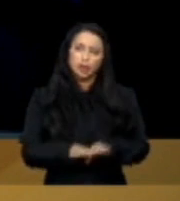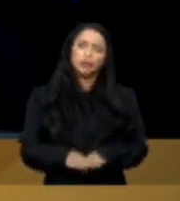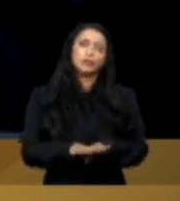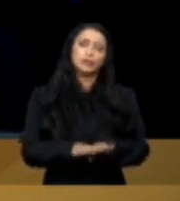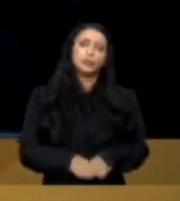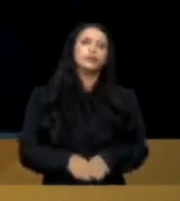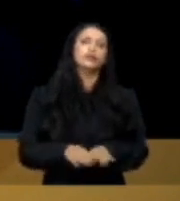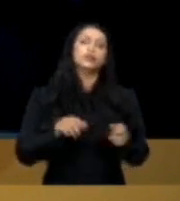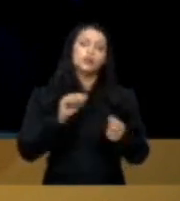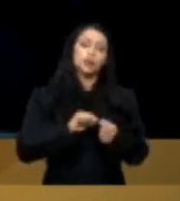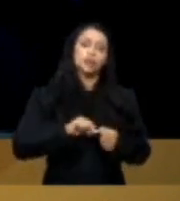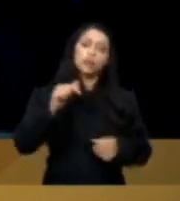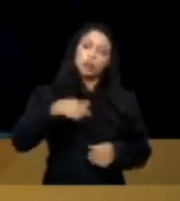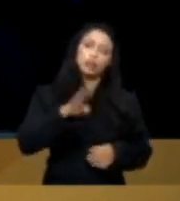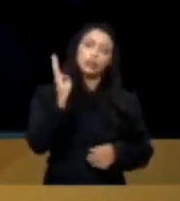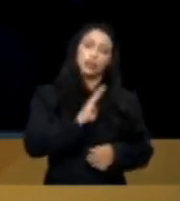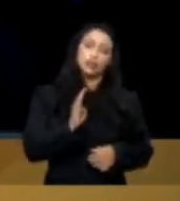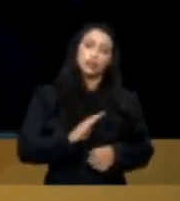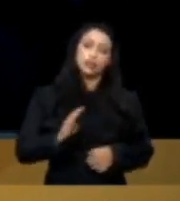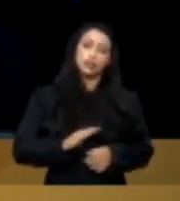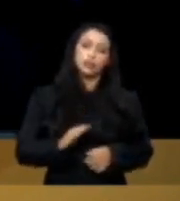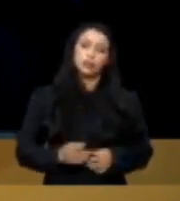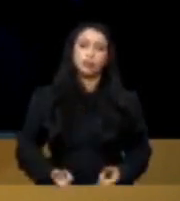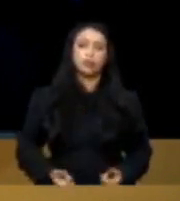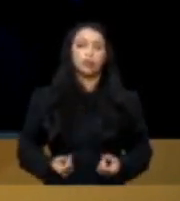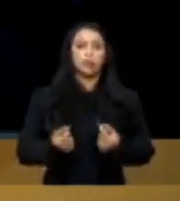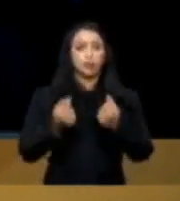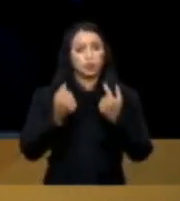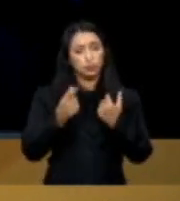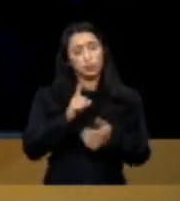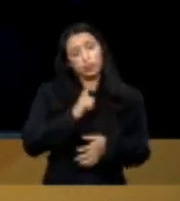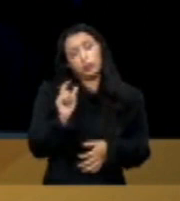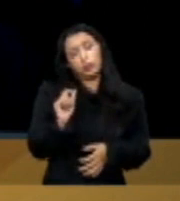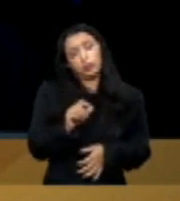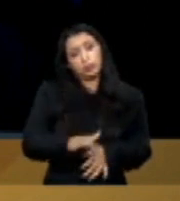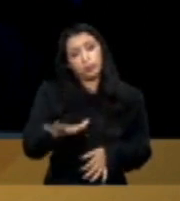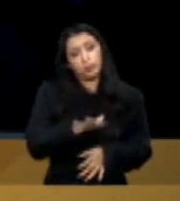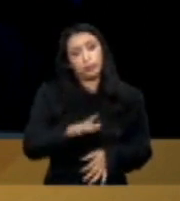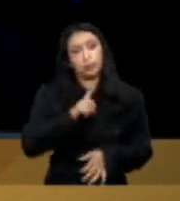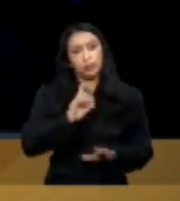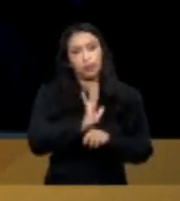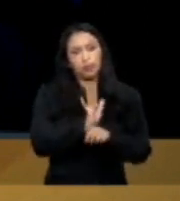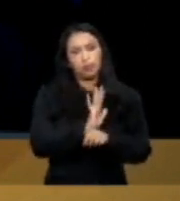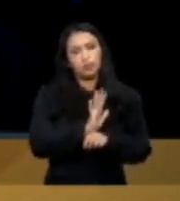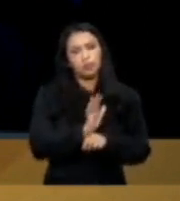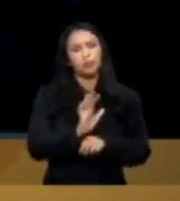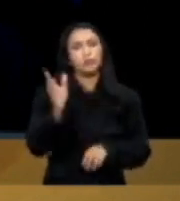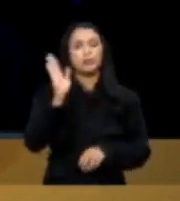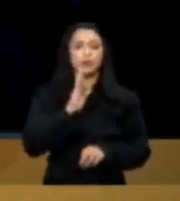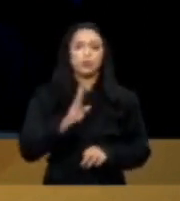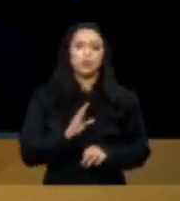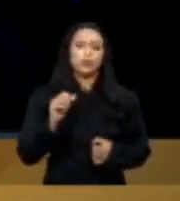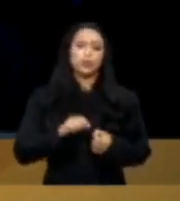produtos nacionais em concomitância com a atividade lucrativa da exibição de filmes. Há filmes brasileiros que geram enorme proveito econômico,